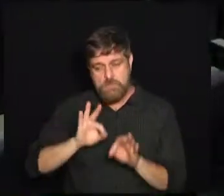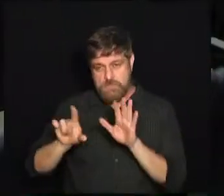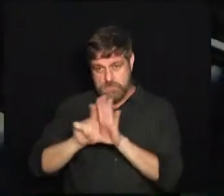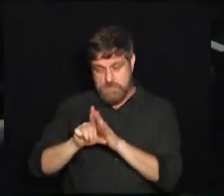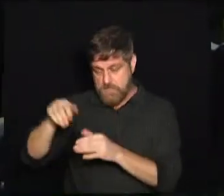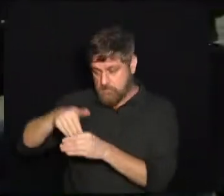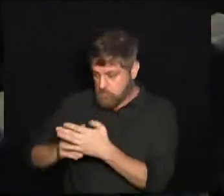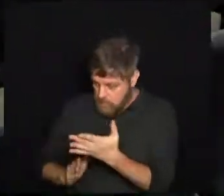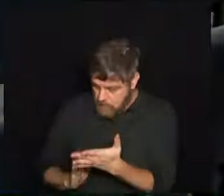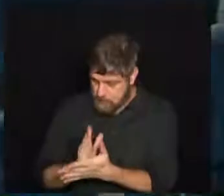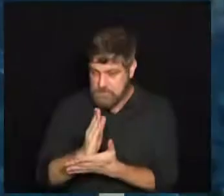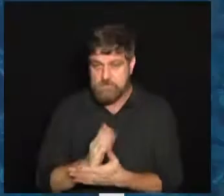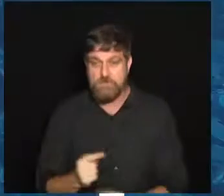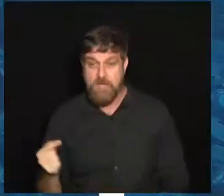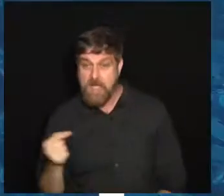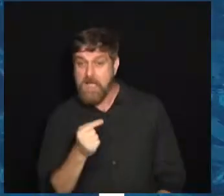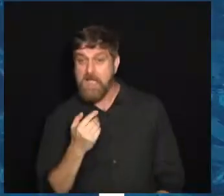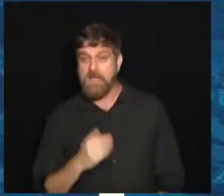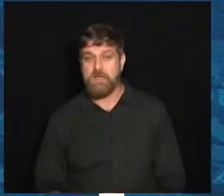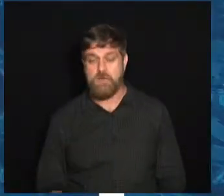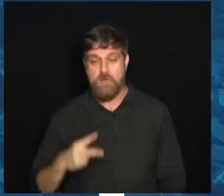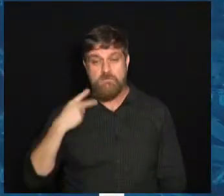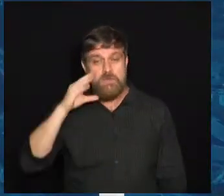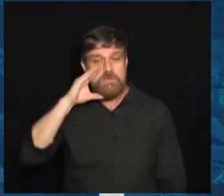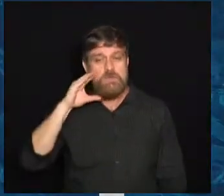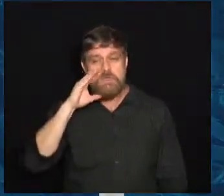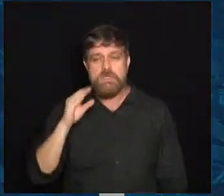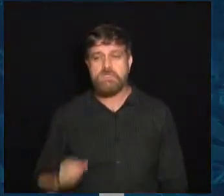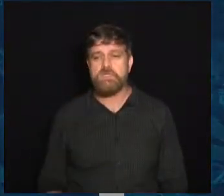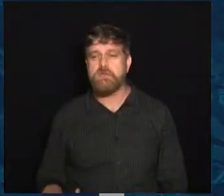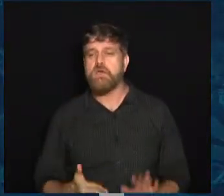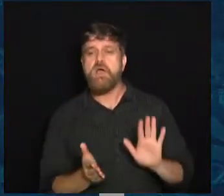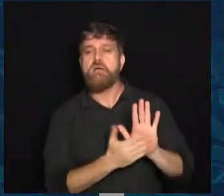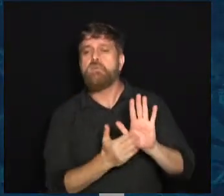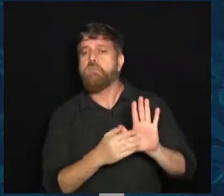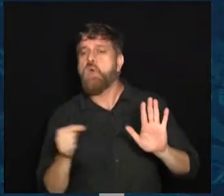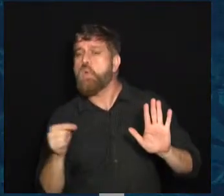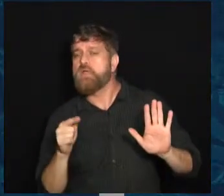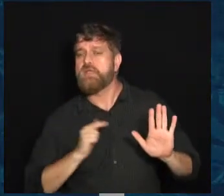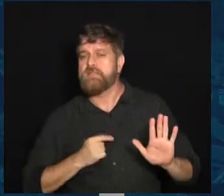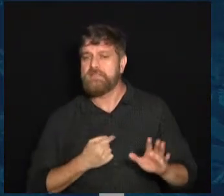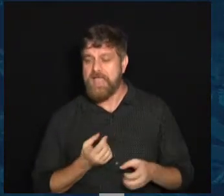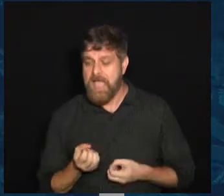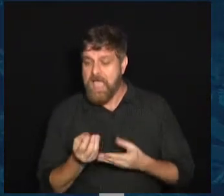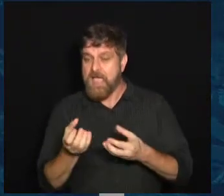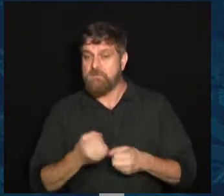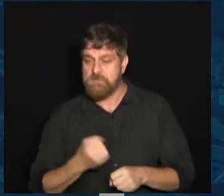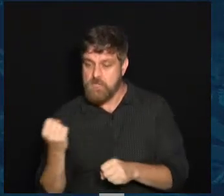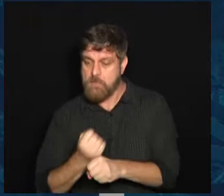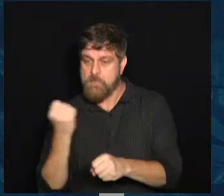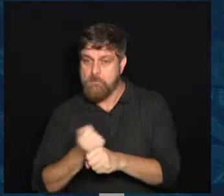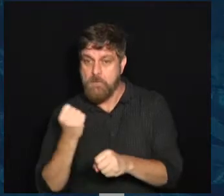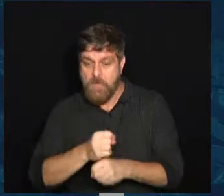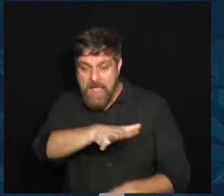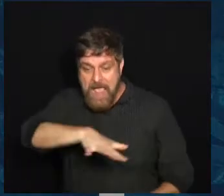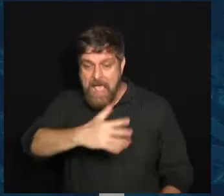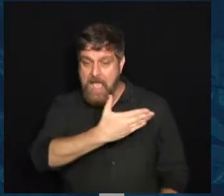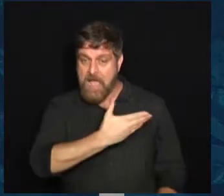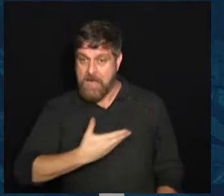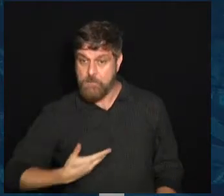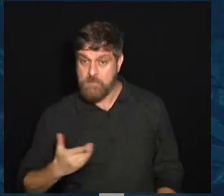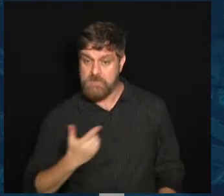primeira discussão. Nele, o parlamentar propõe que todas as informações referentes a obras públicas do município